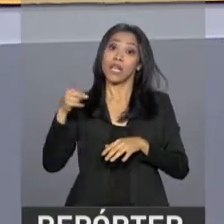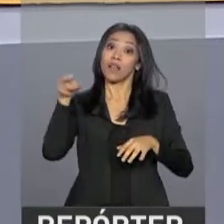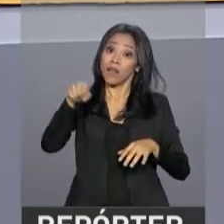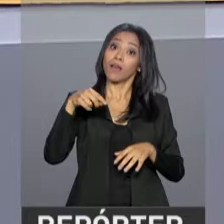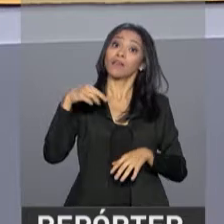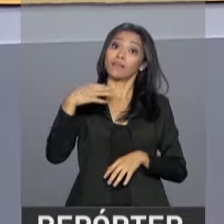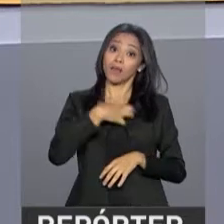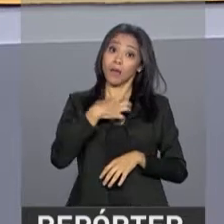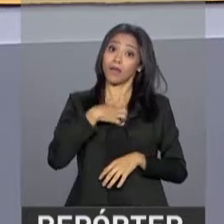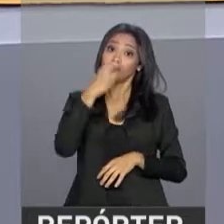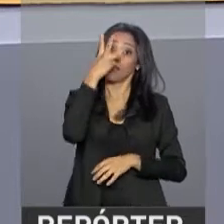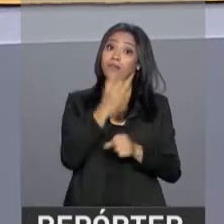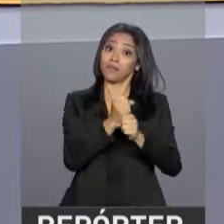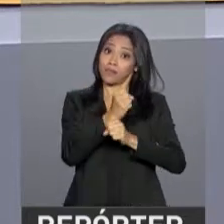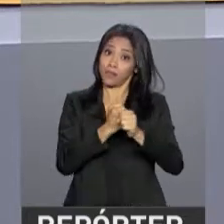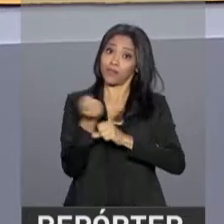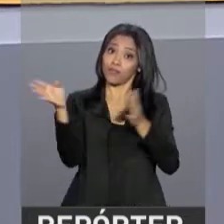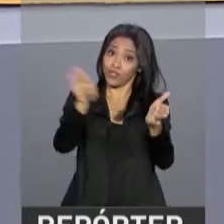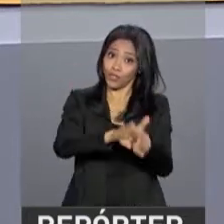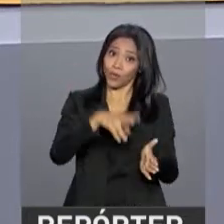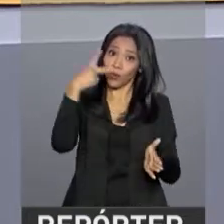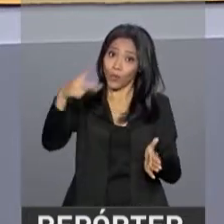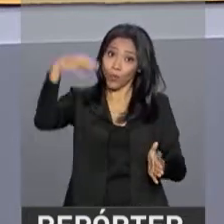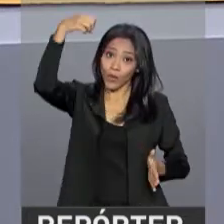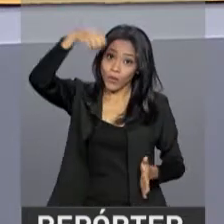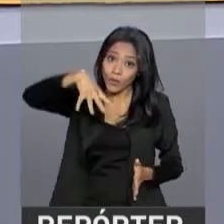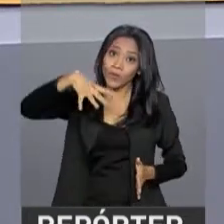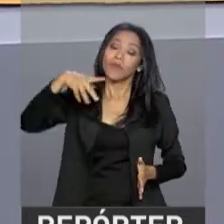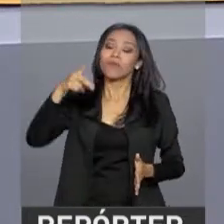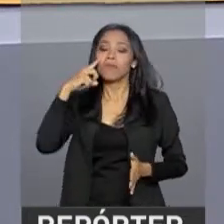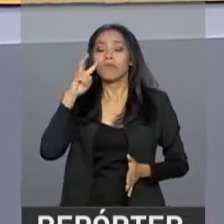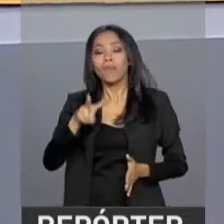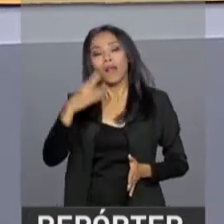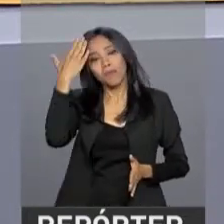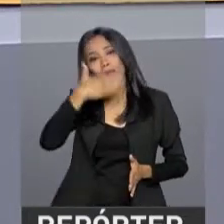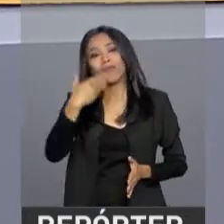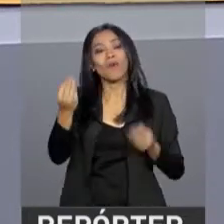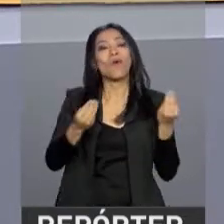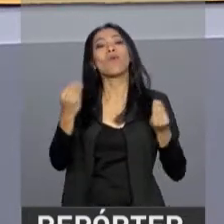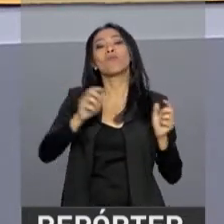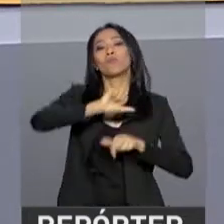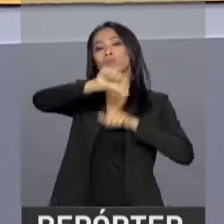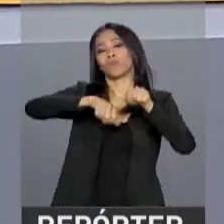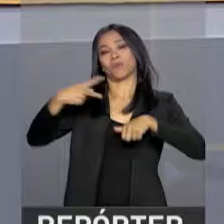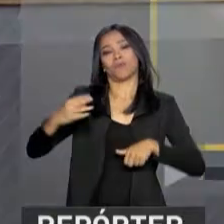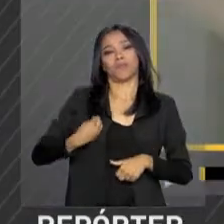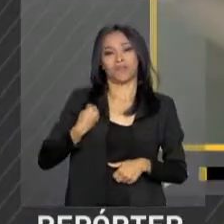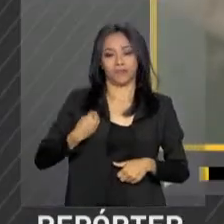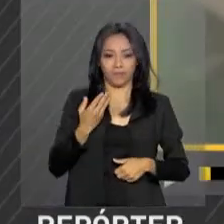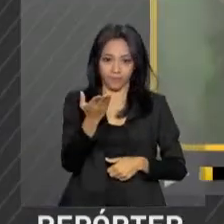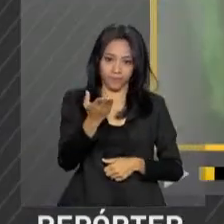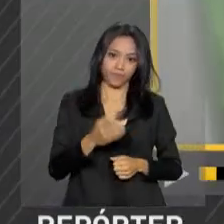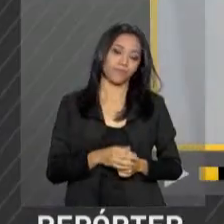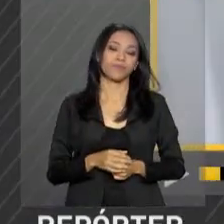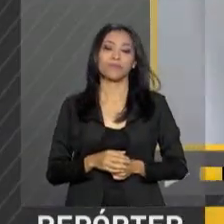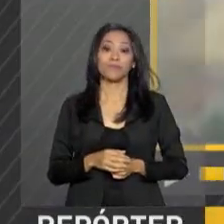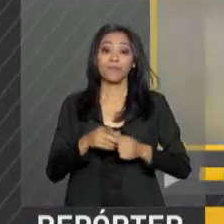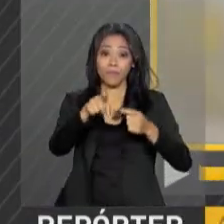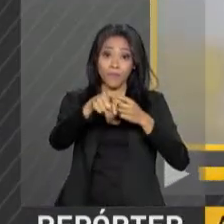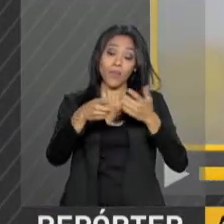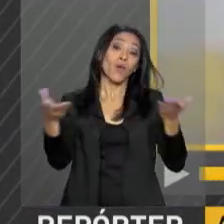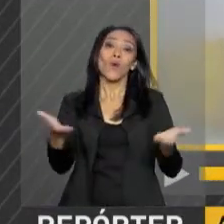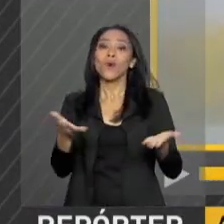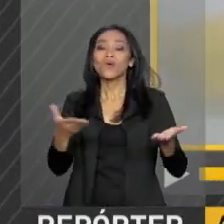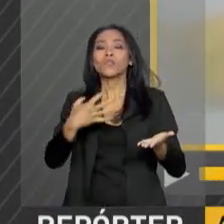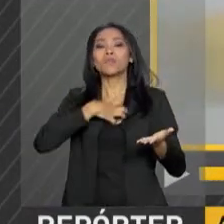chegou há 3 anos e ela mostra pra gente no vídeo a diferença que o Luz para Todos fez na vida dela. Hoje eu tô